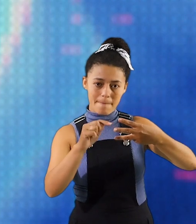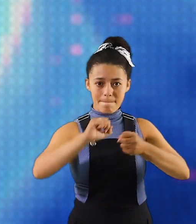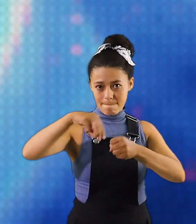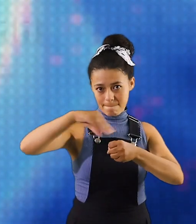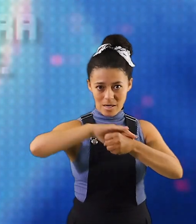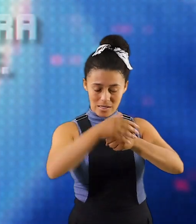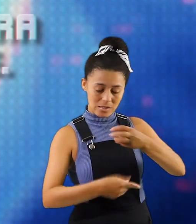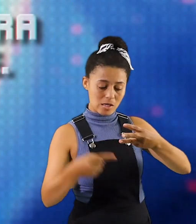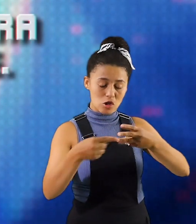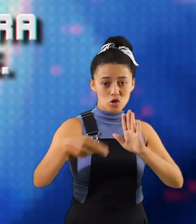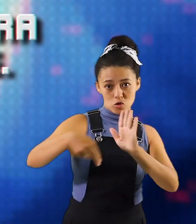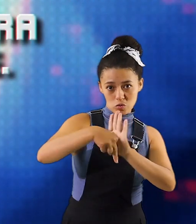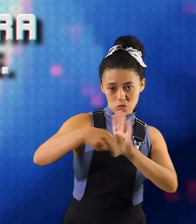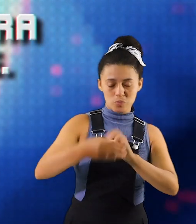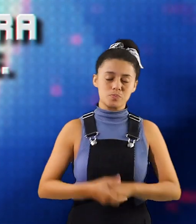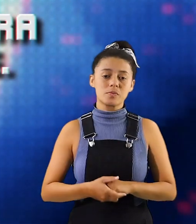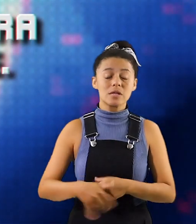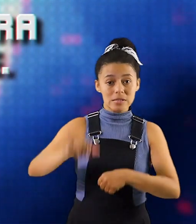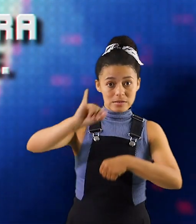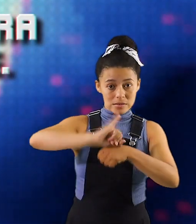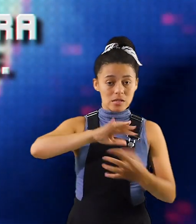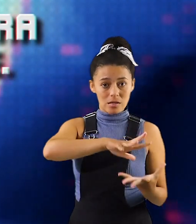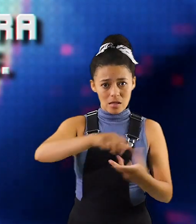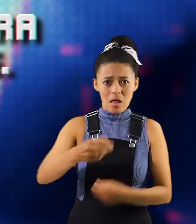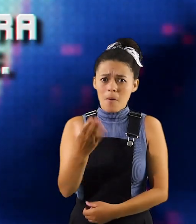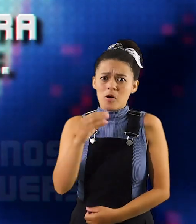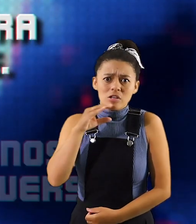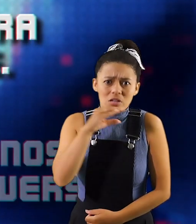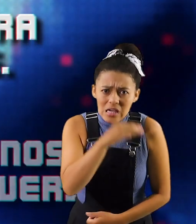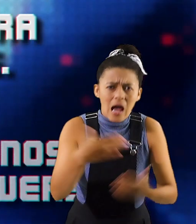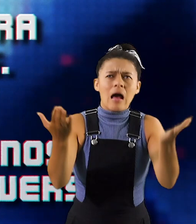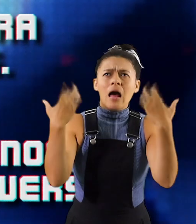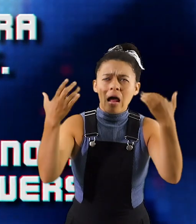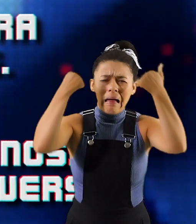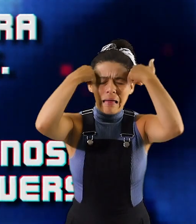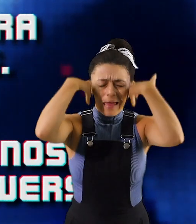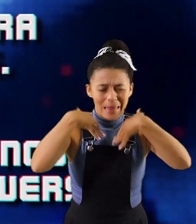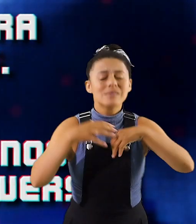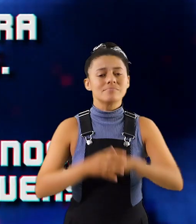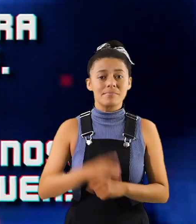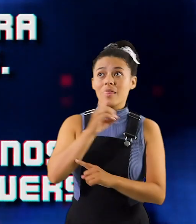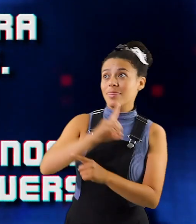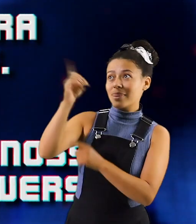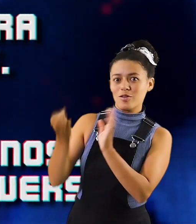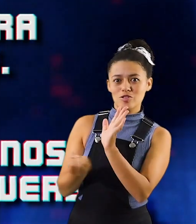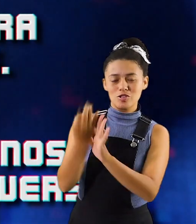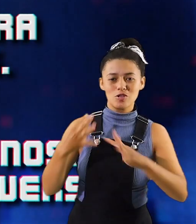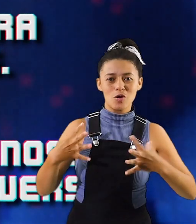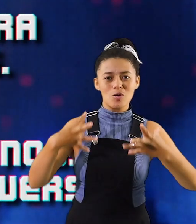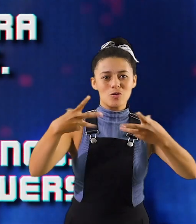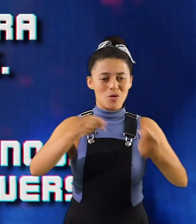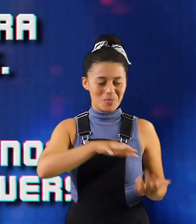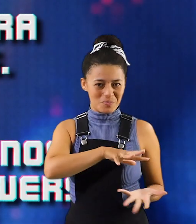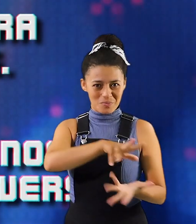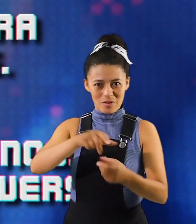e núcleo. O centro da Terra é muito quente. Deus é o criador do nosso planeta e